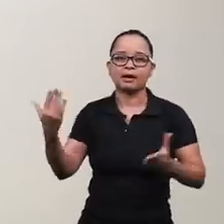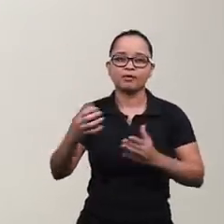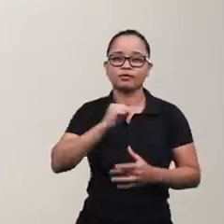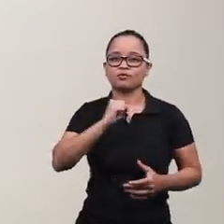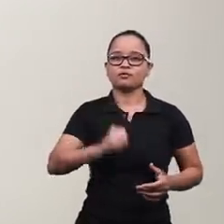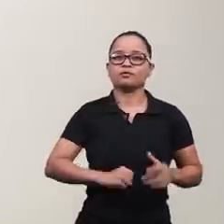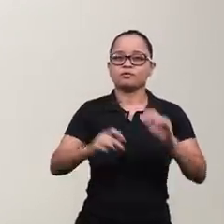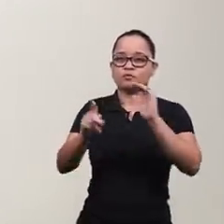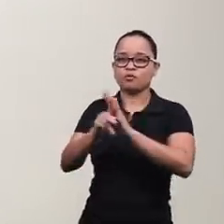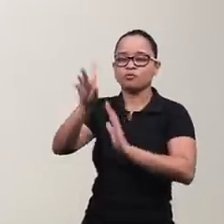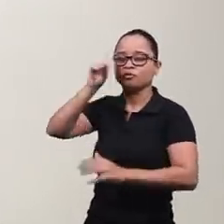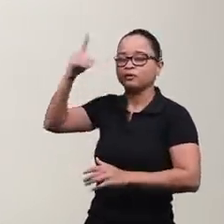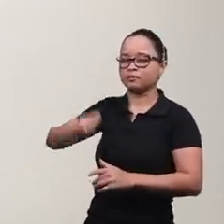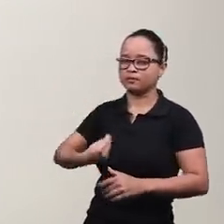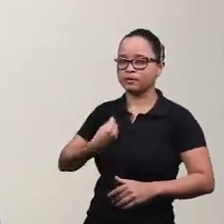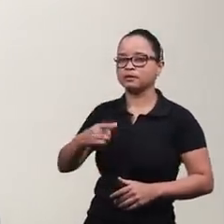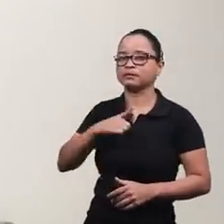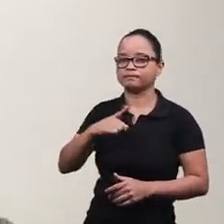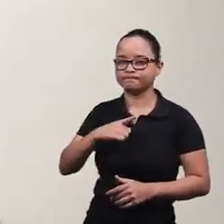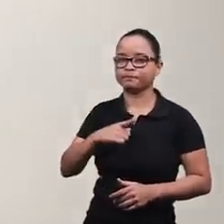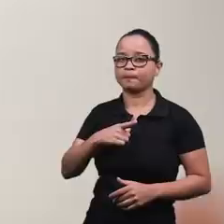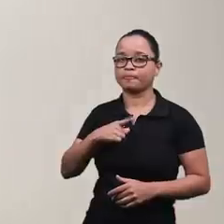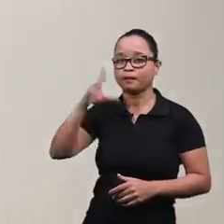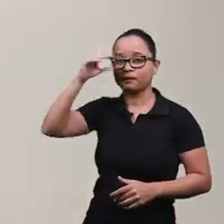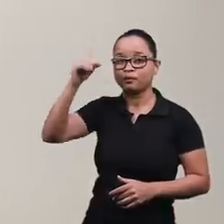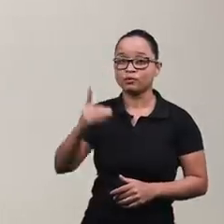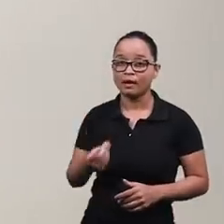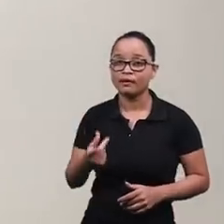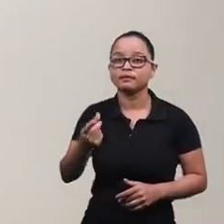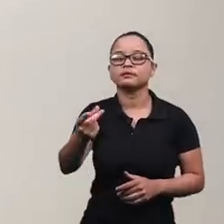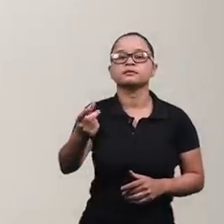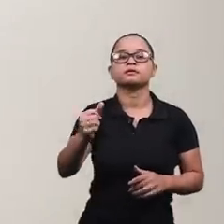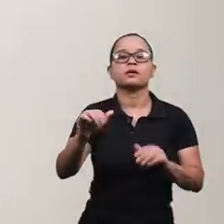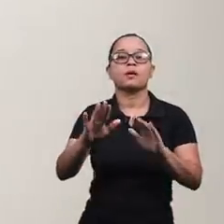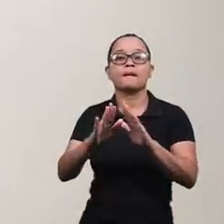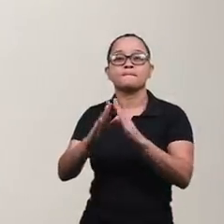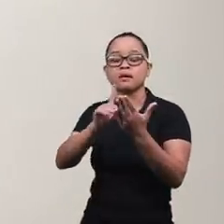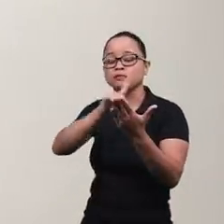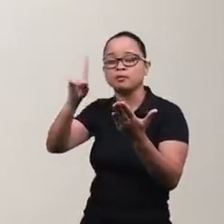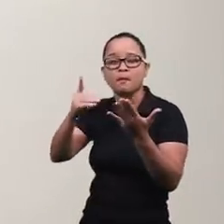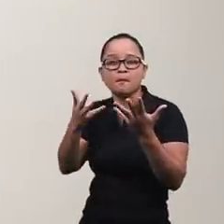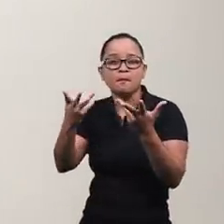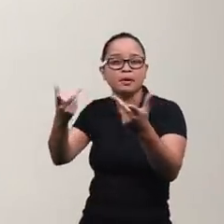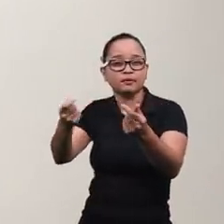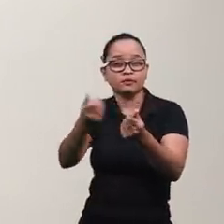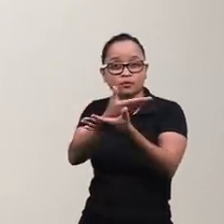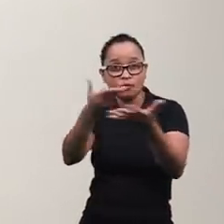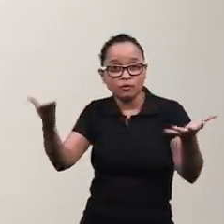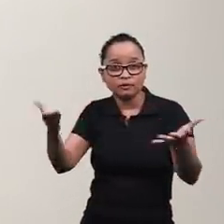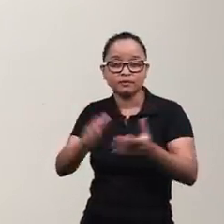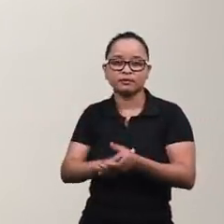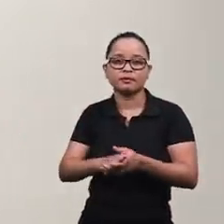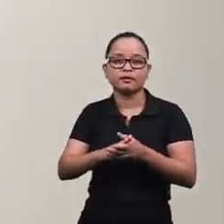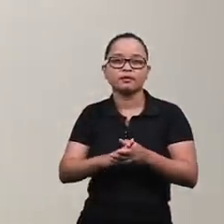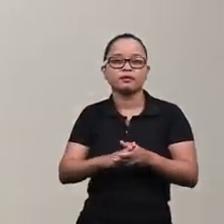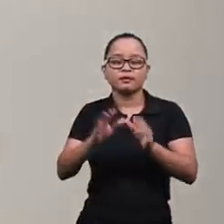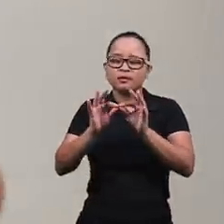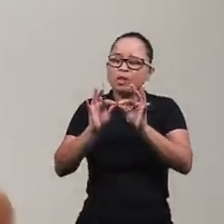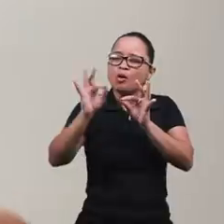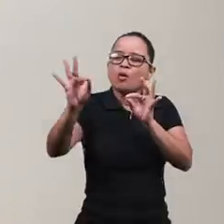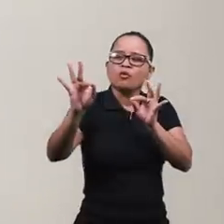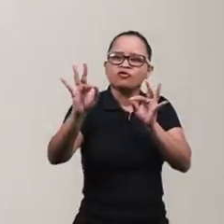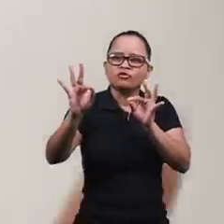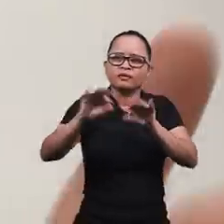agora como sacerdote de Deus vivo do Deus eterno tua palavra é maravilhosa e o seguinte olha vós que